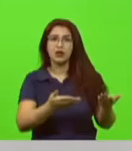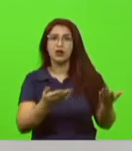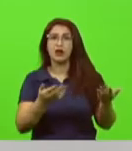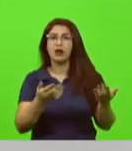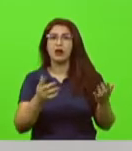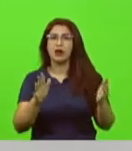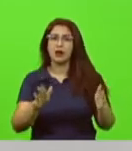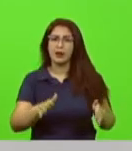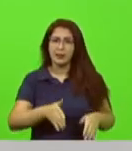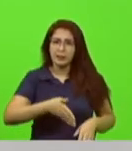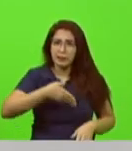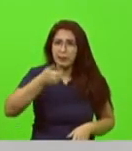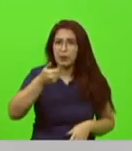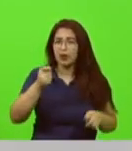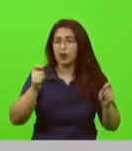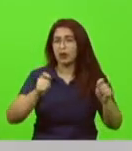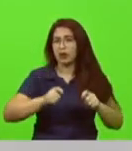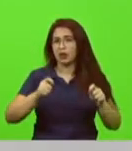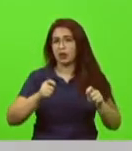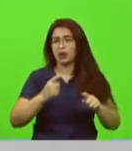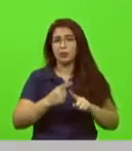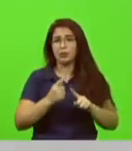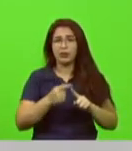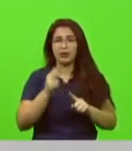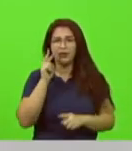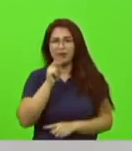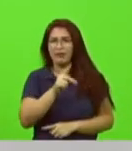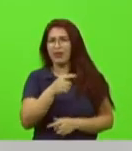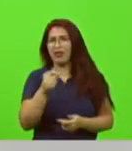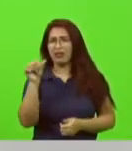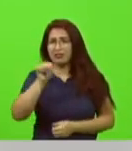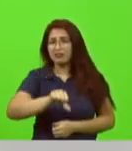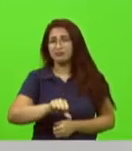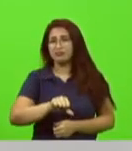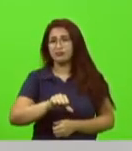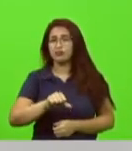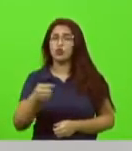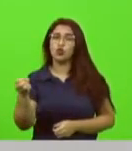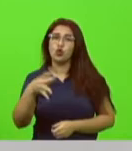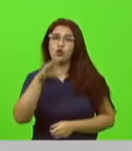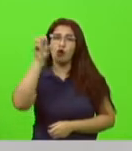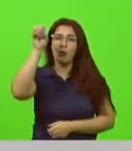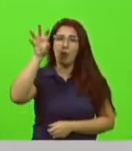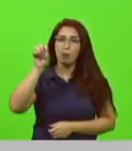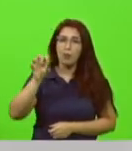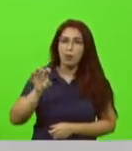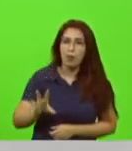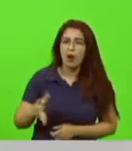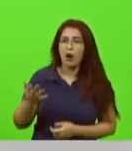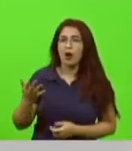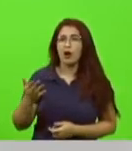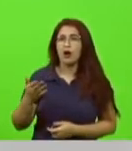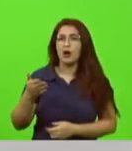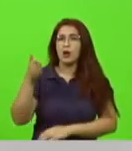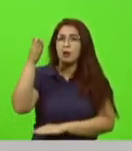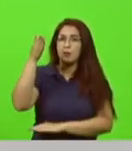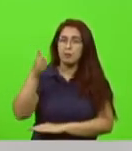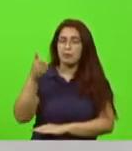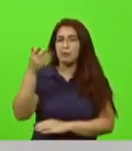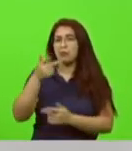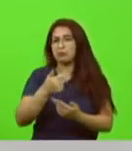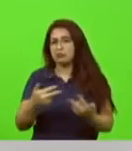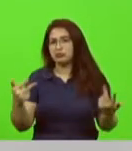encontra. Né, uma revitalização, uma nova sinalização, né, segurança de tráfego,